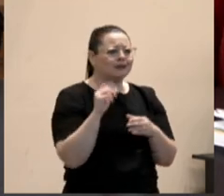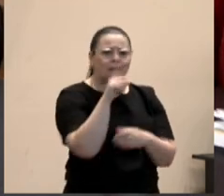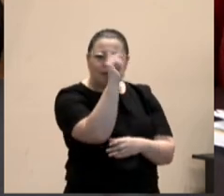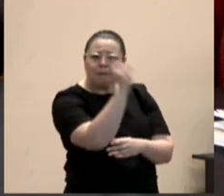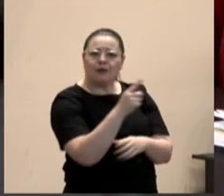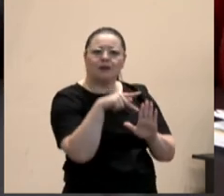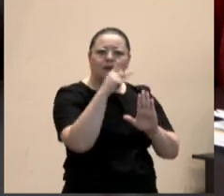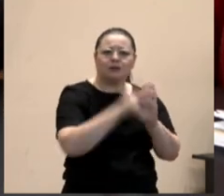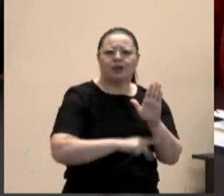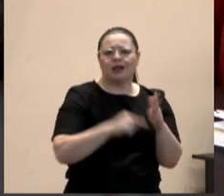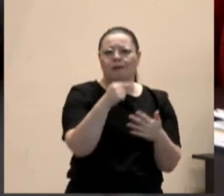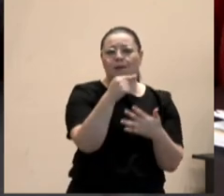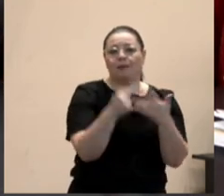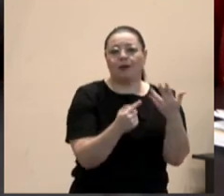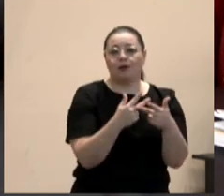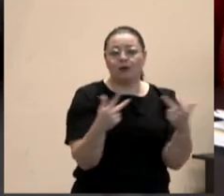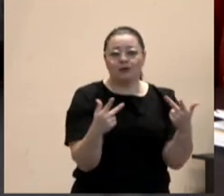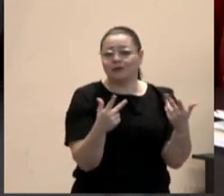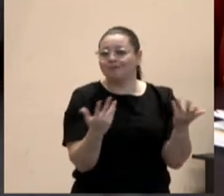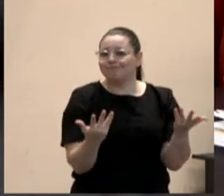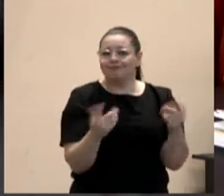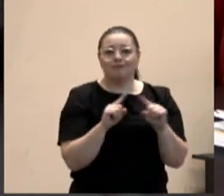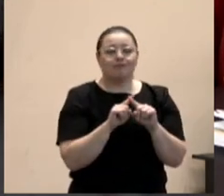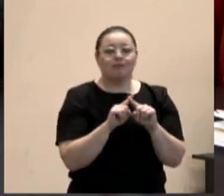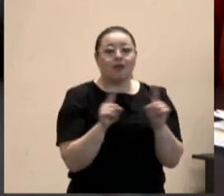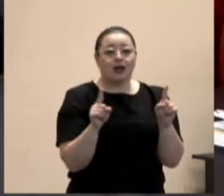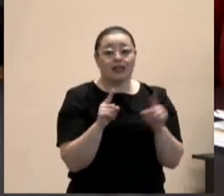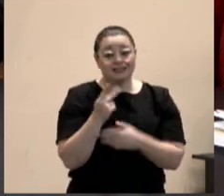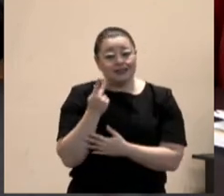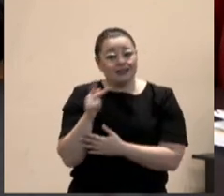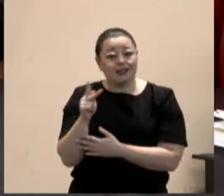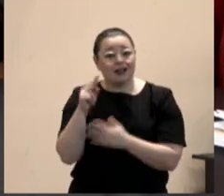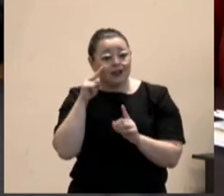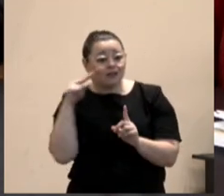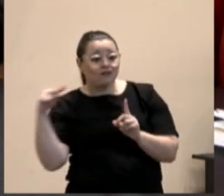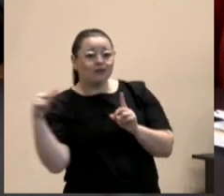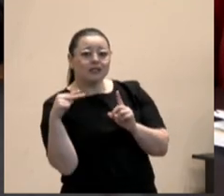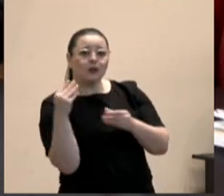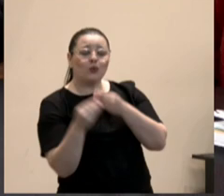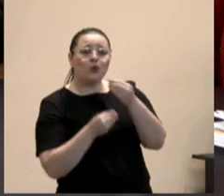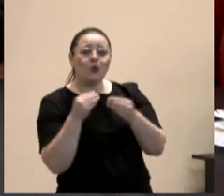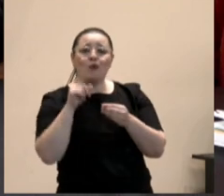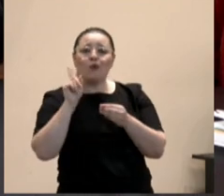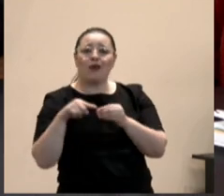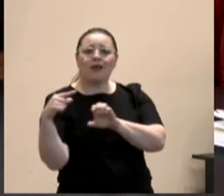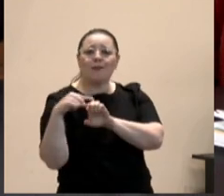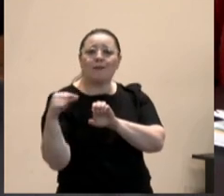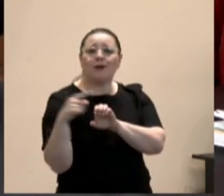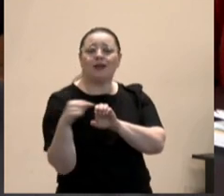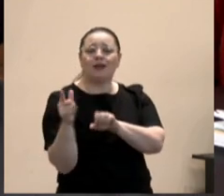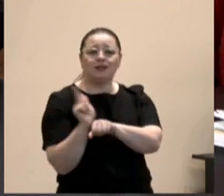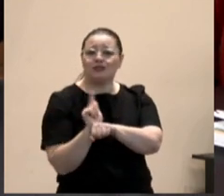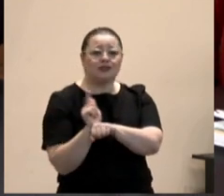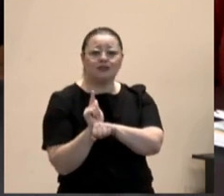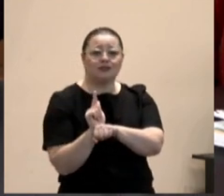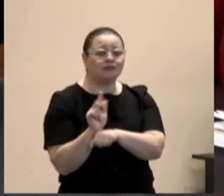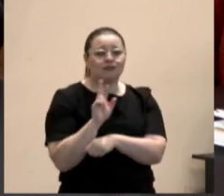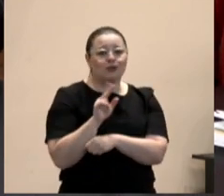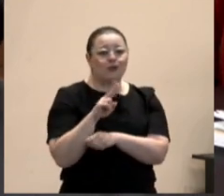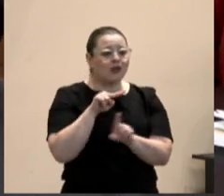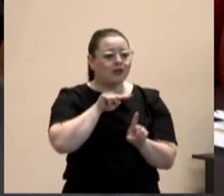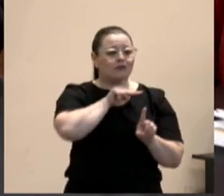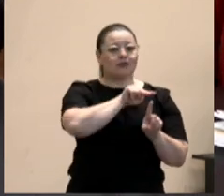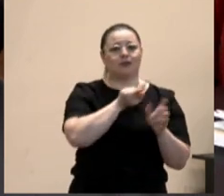e geralmente com a concepção empresarial de gestão. Que aí é